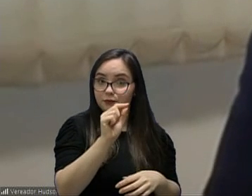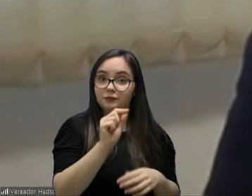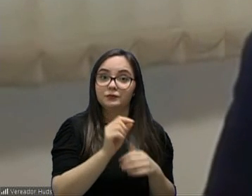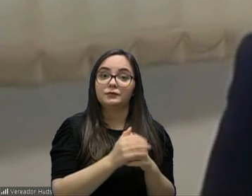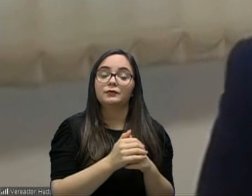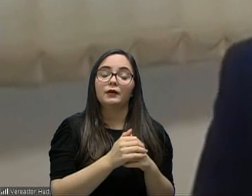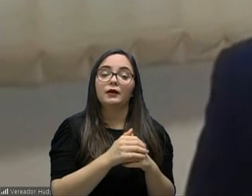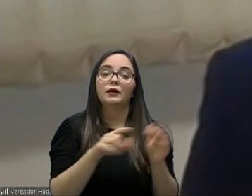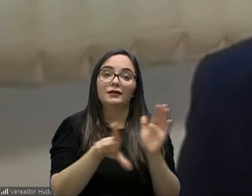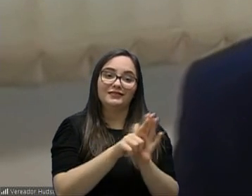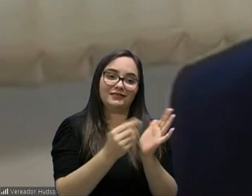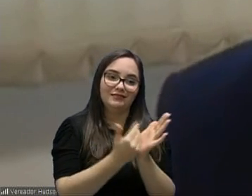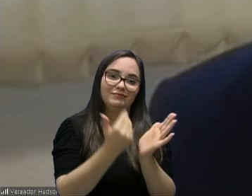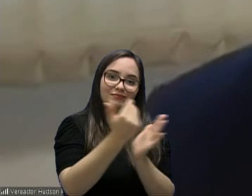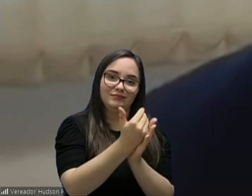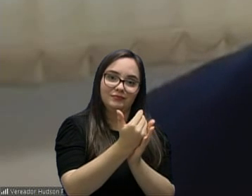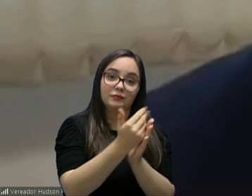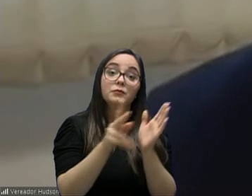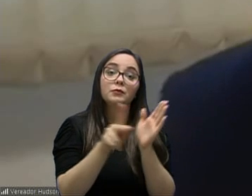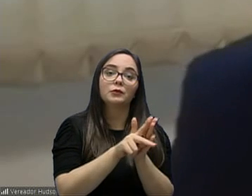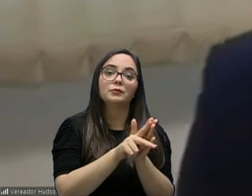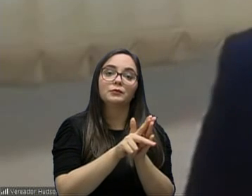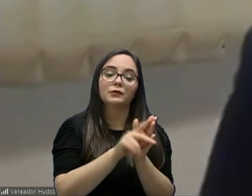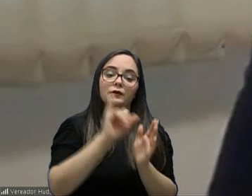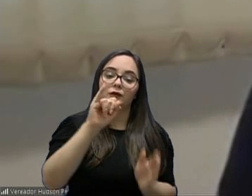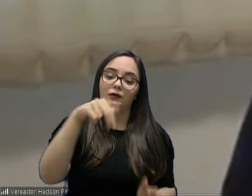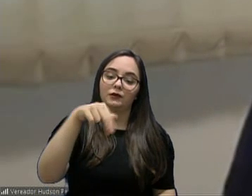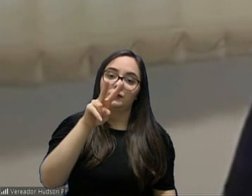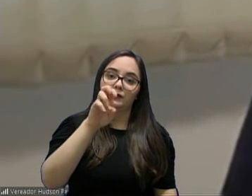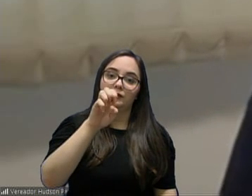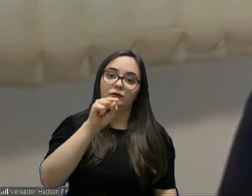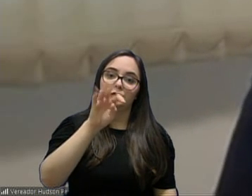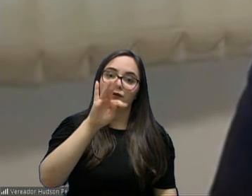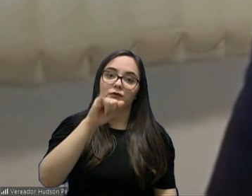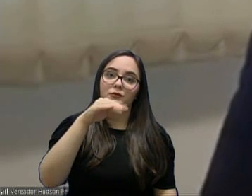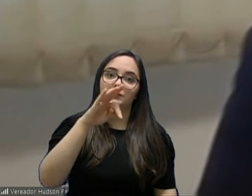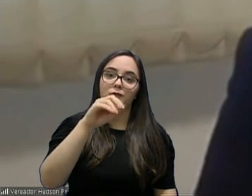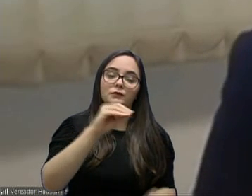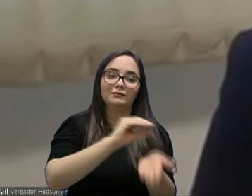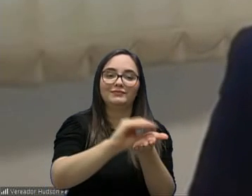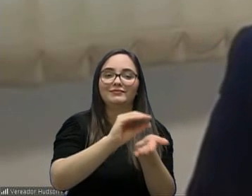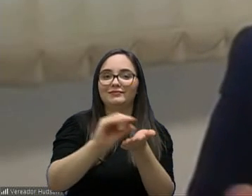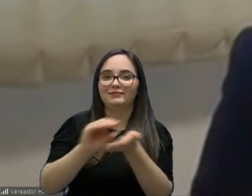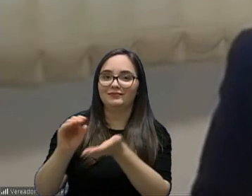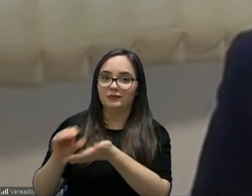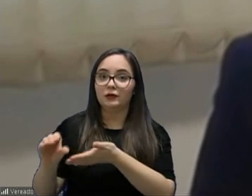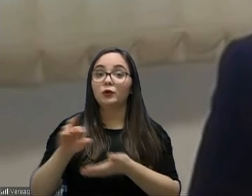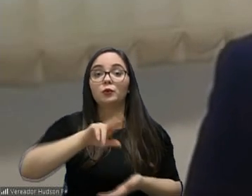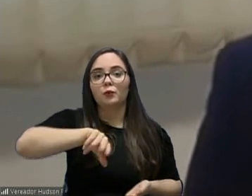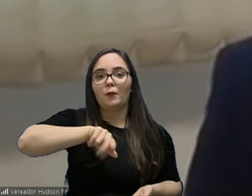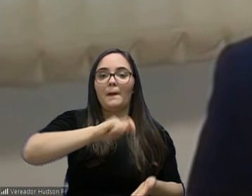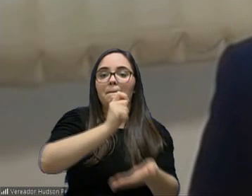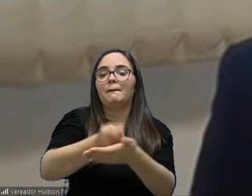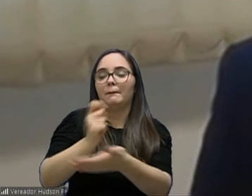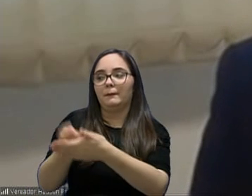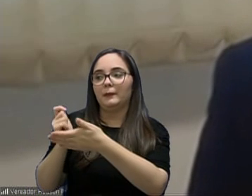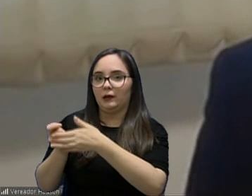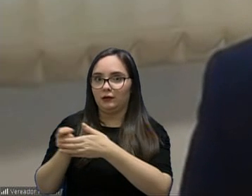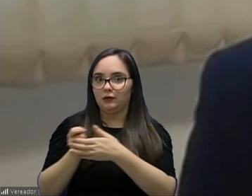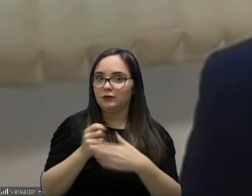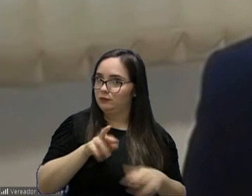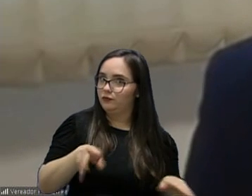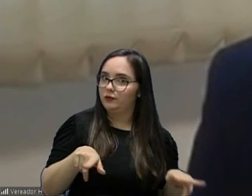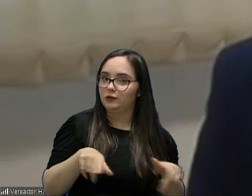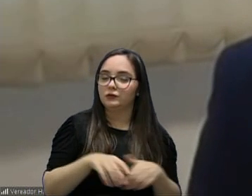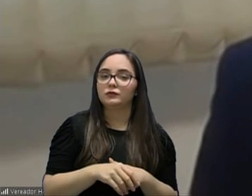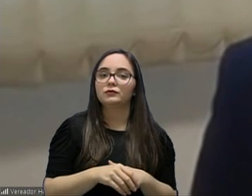na emendas que são para investimento e que não são para custeio. Por exemplo, a vereadora Yara destinou há um ano